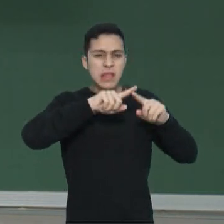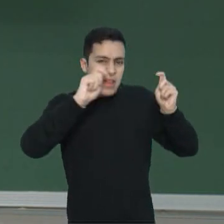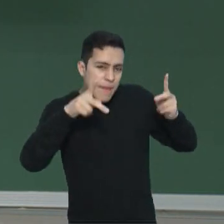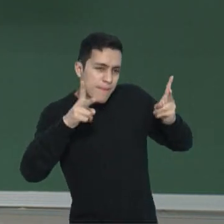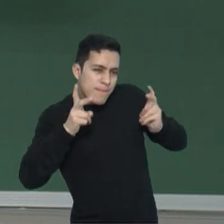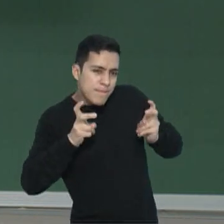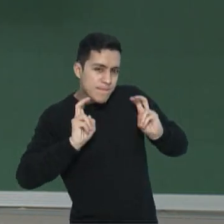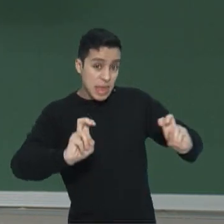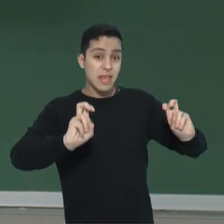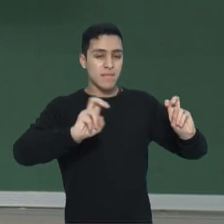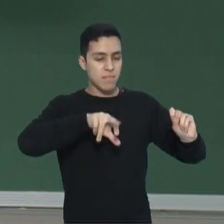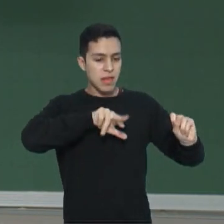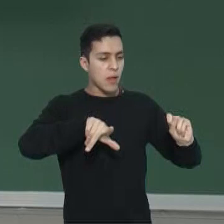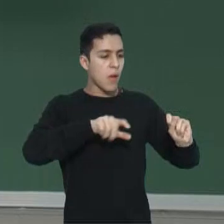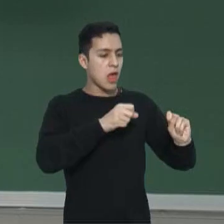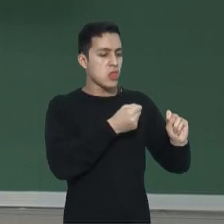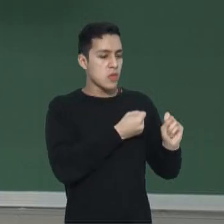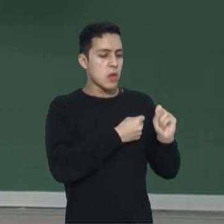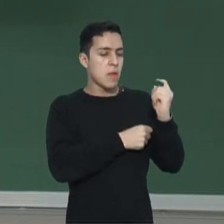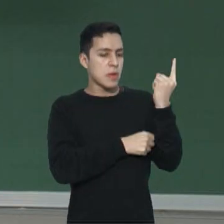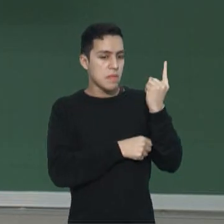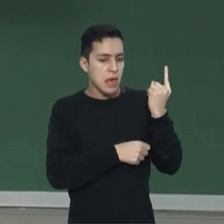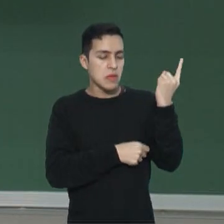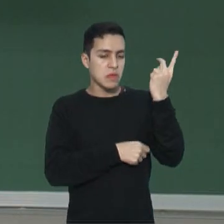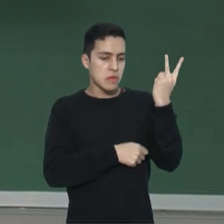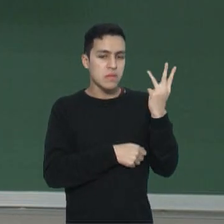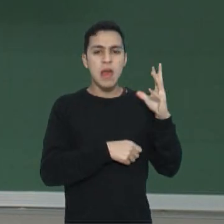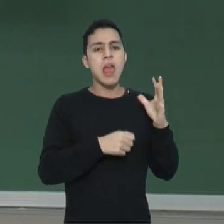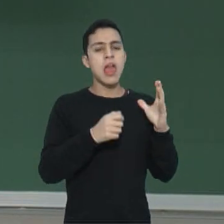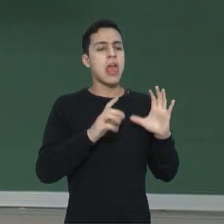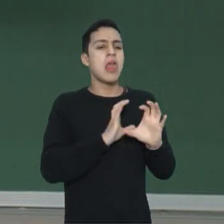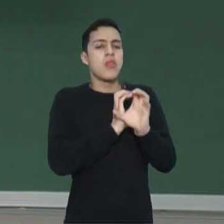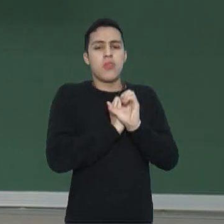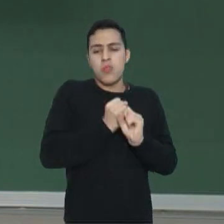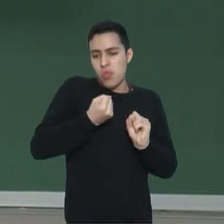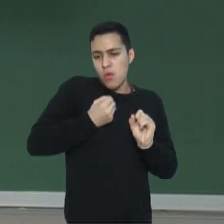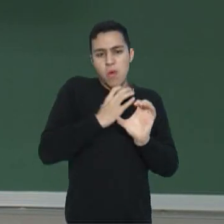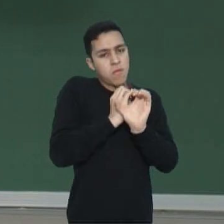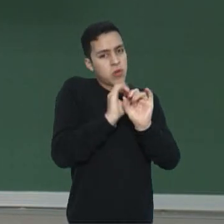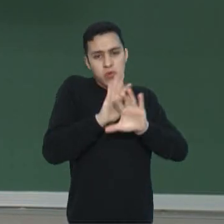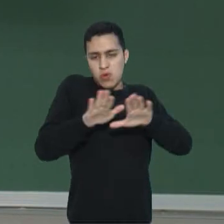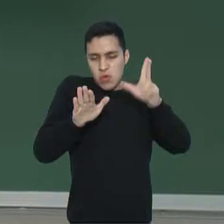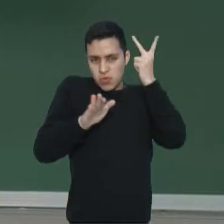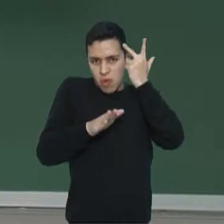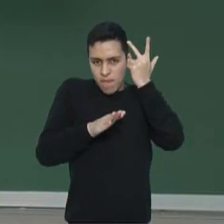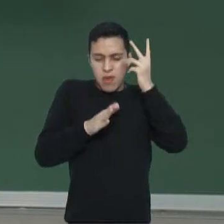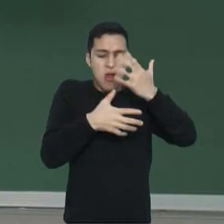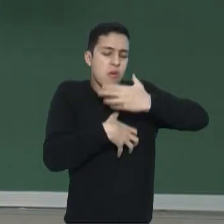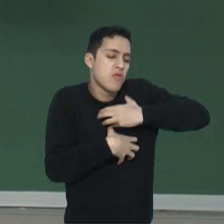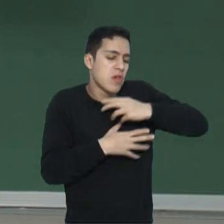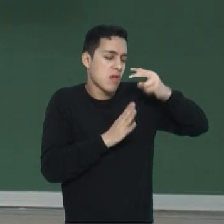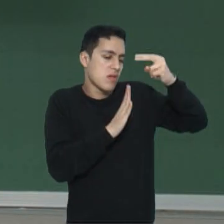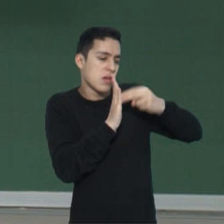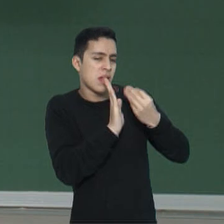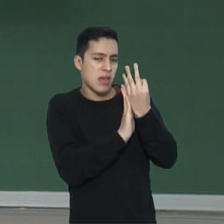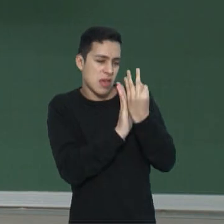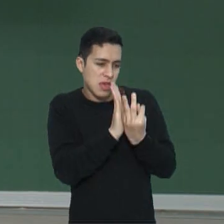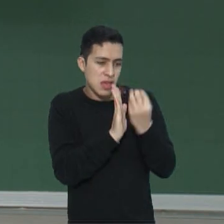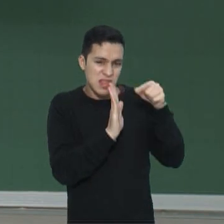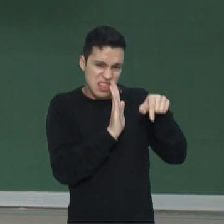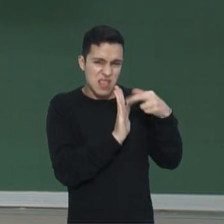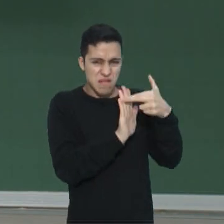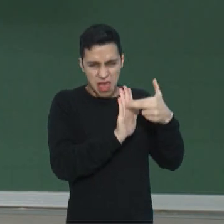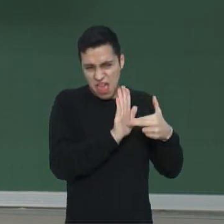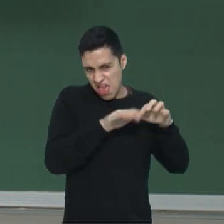eu não vou falar a numeração ordinal, e sim cardinal. É a questão dessa forma de ler o texto normativo. Então,